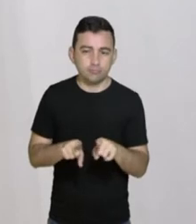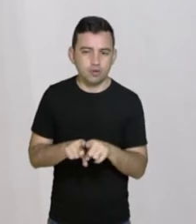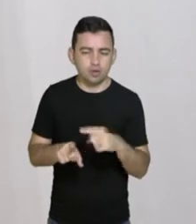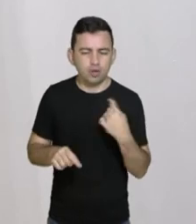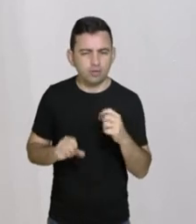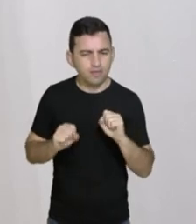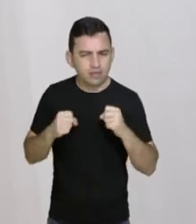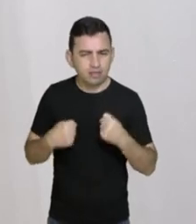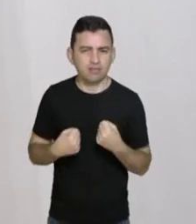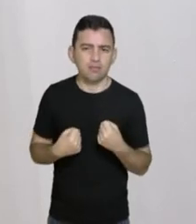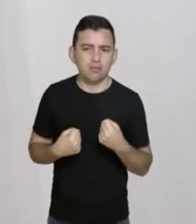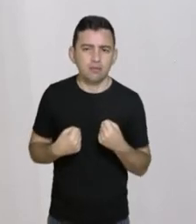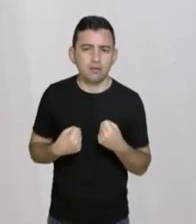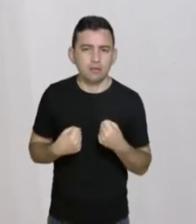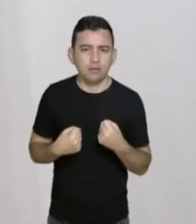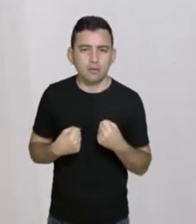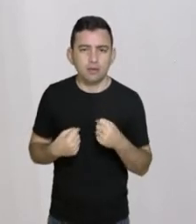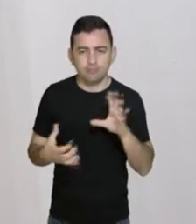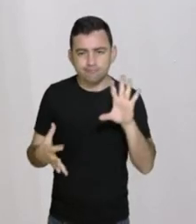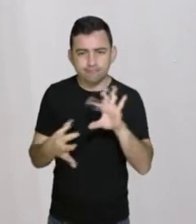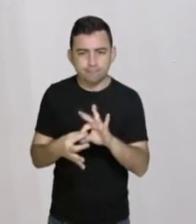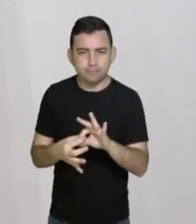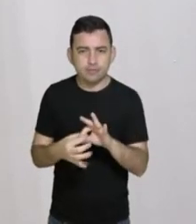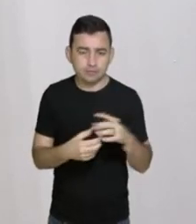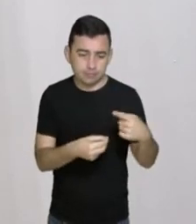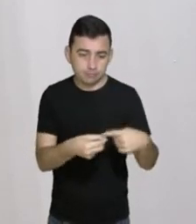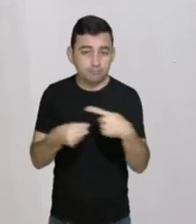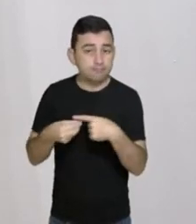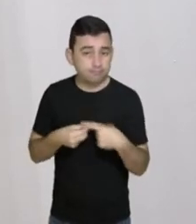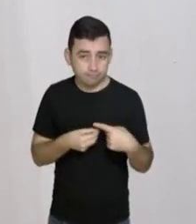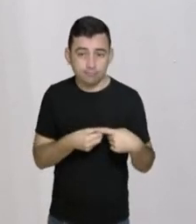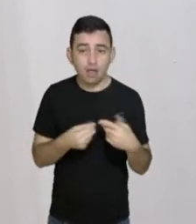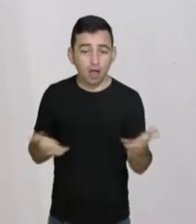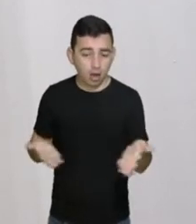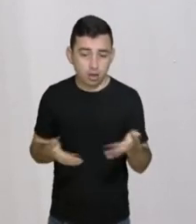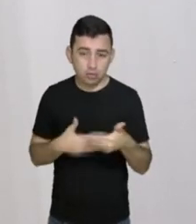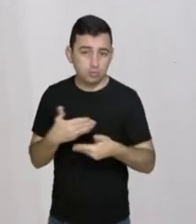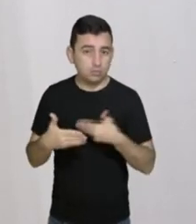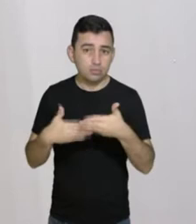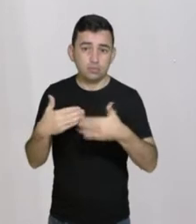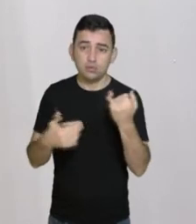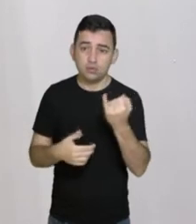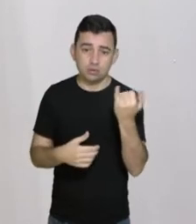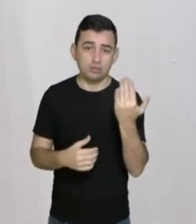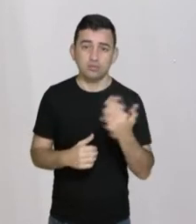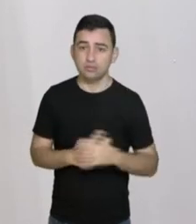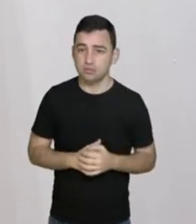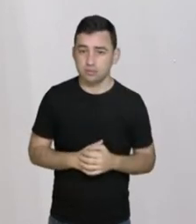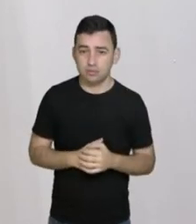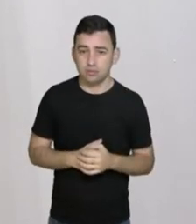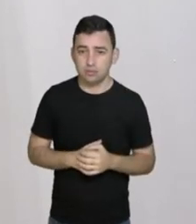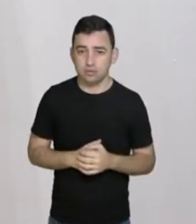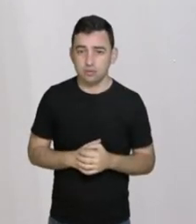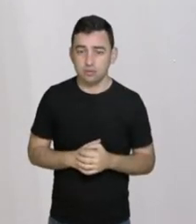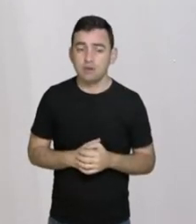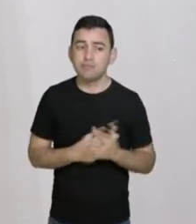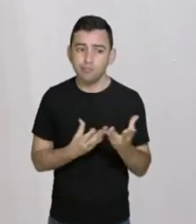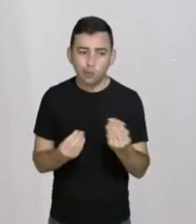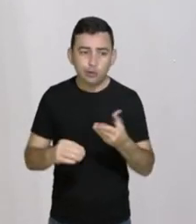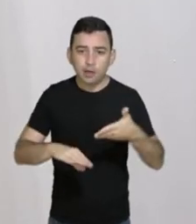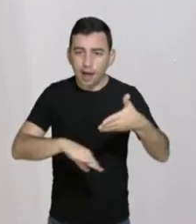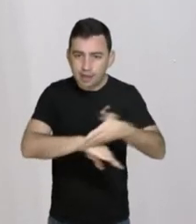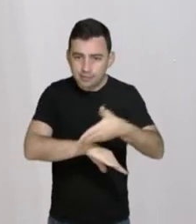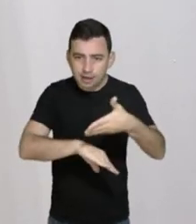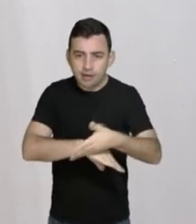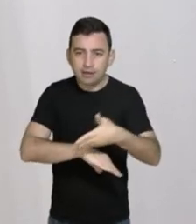defendermos. Interligar os municípios nesse momento de desenvolvimento é primordial. Muitos desses acessos